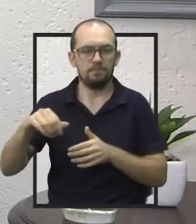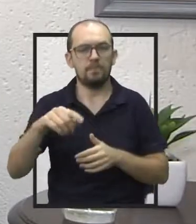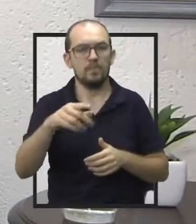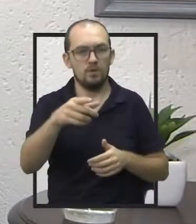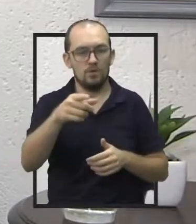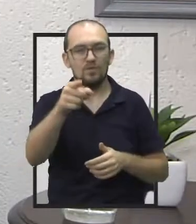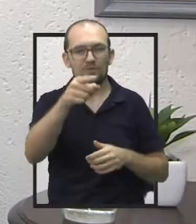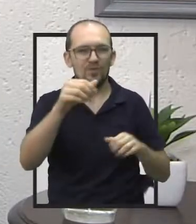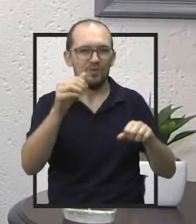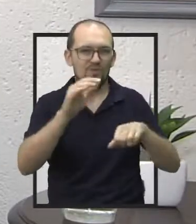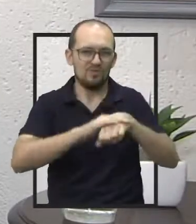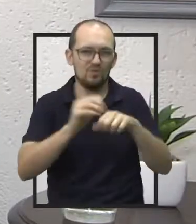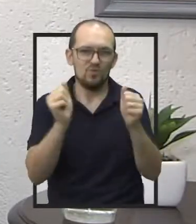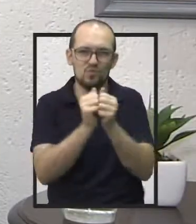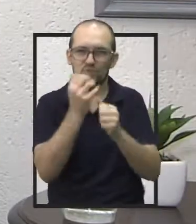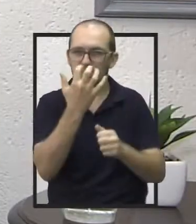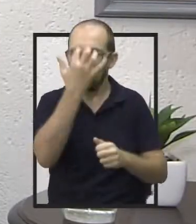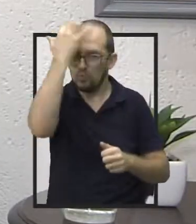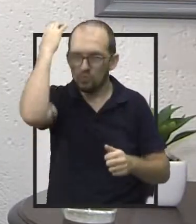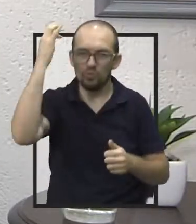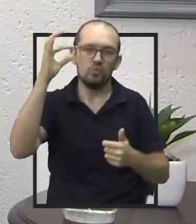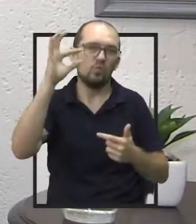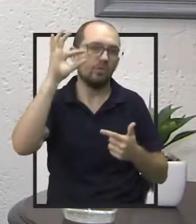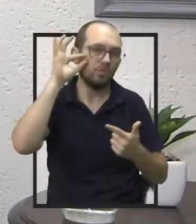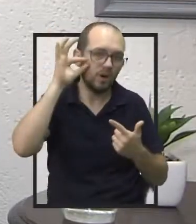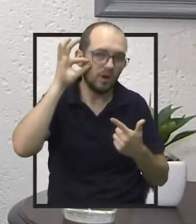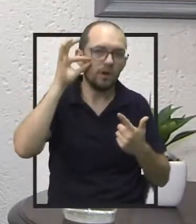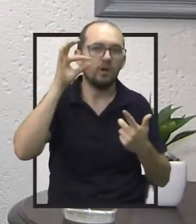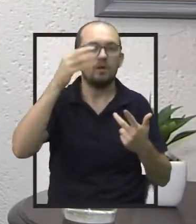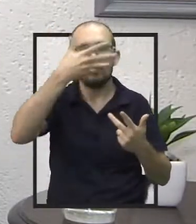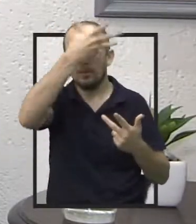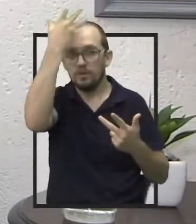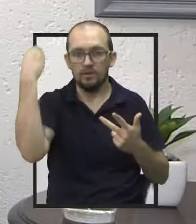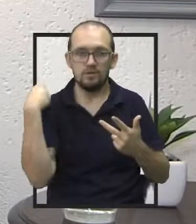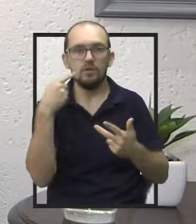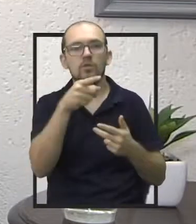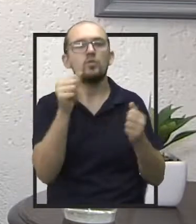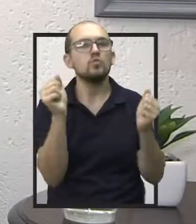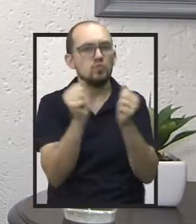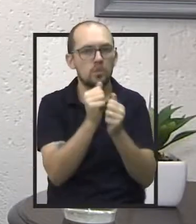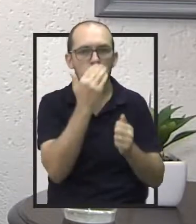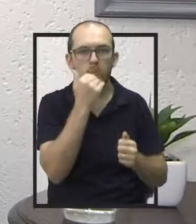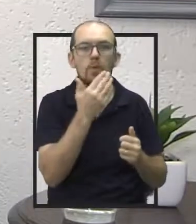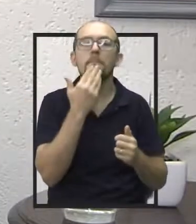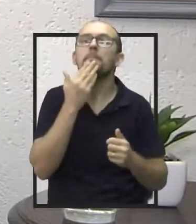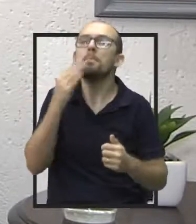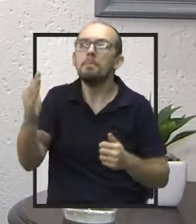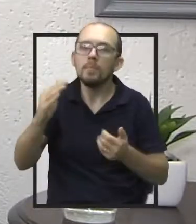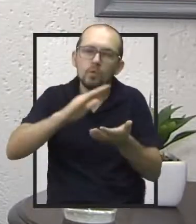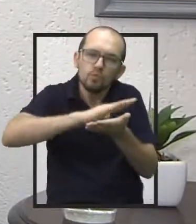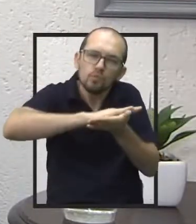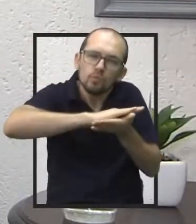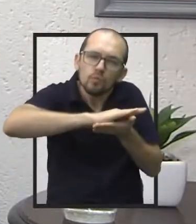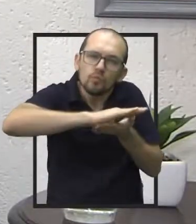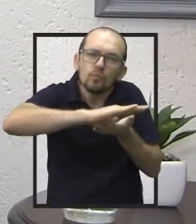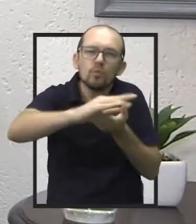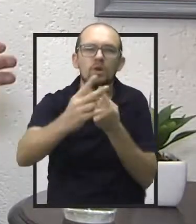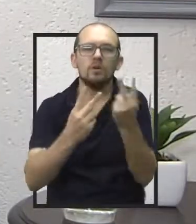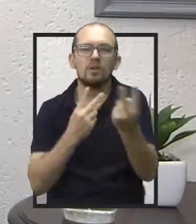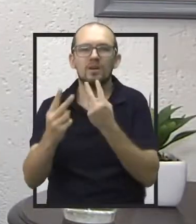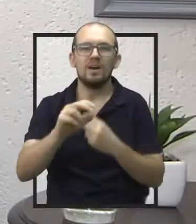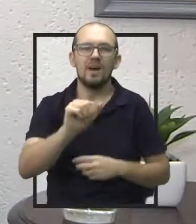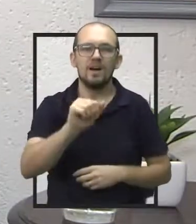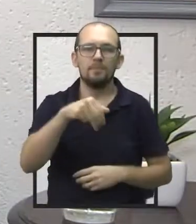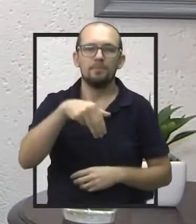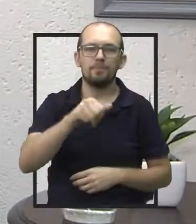tony mason wagner brasil e vem soares pedindo o recape da vicinal amaralina que o senhor assim